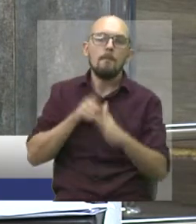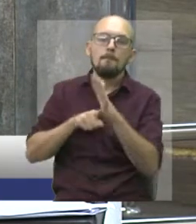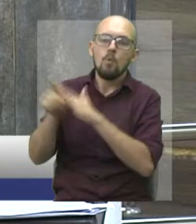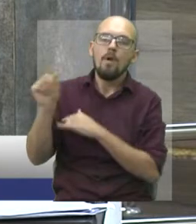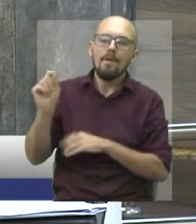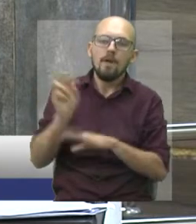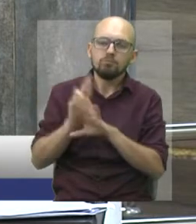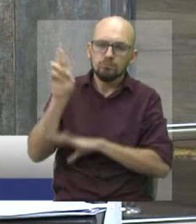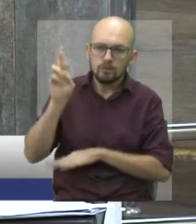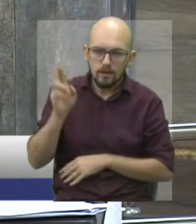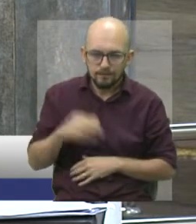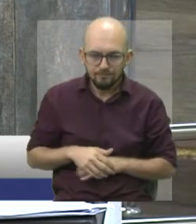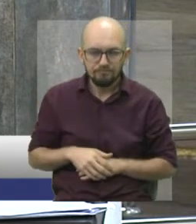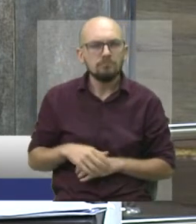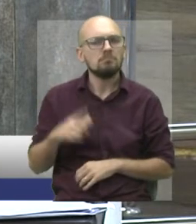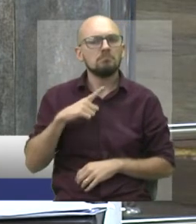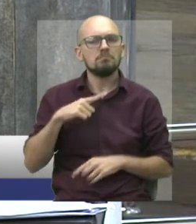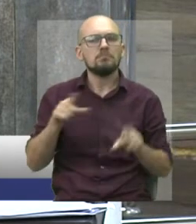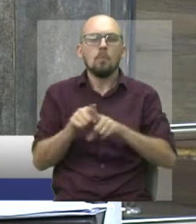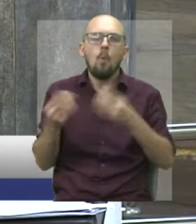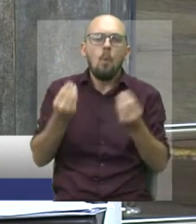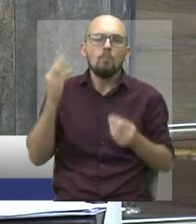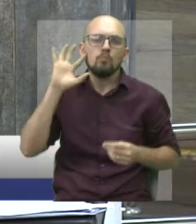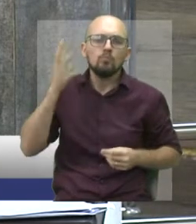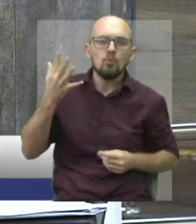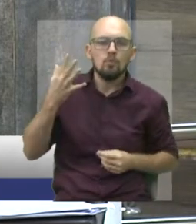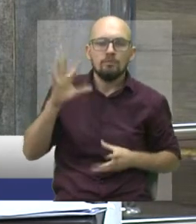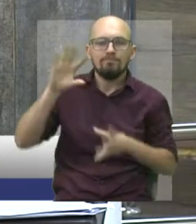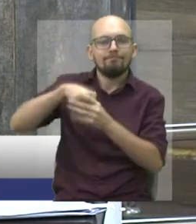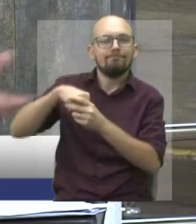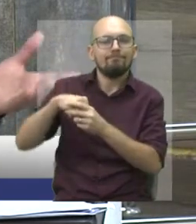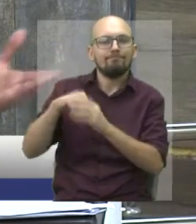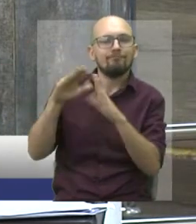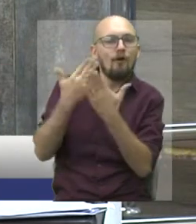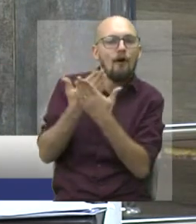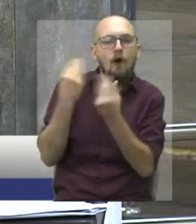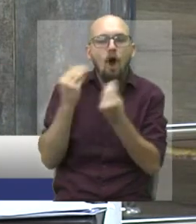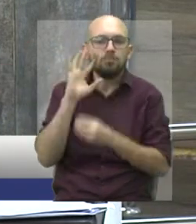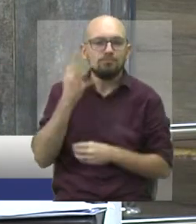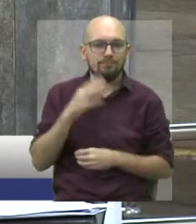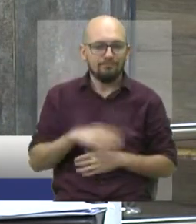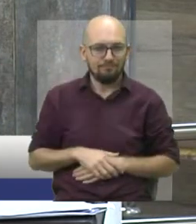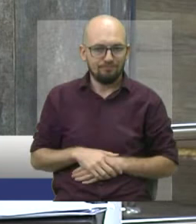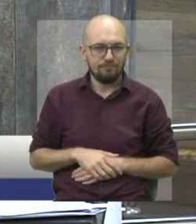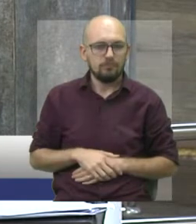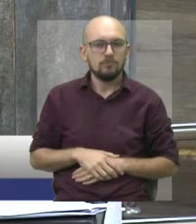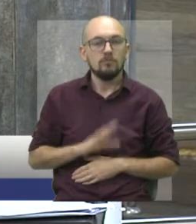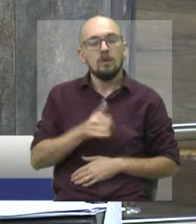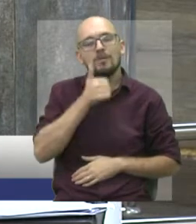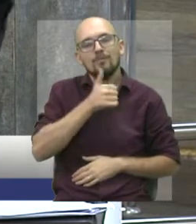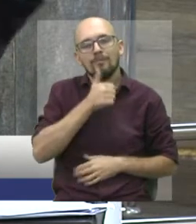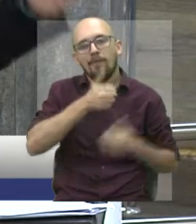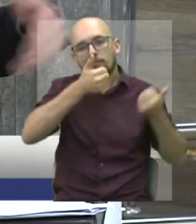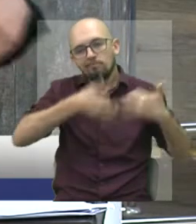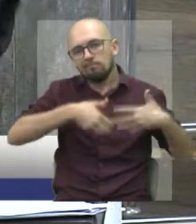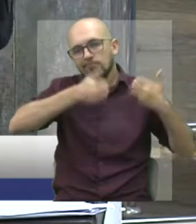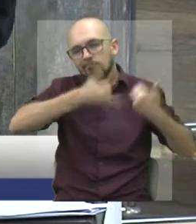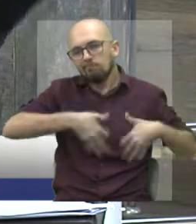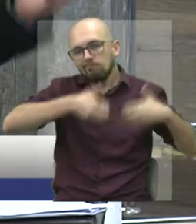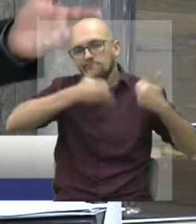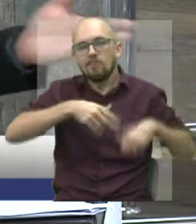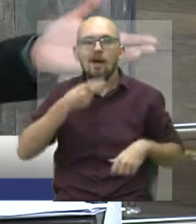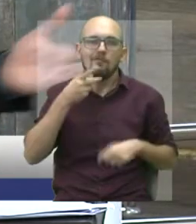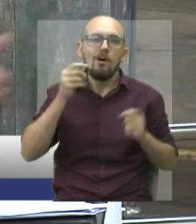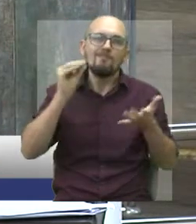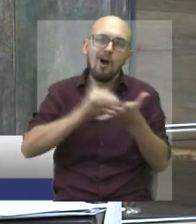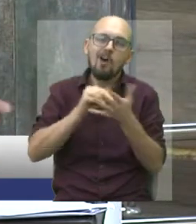Se existe algum procedimento para resolver essa questão? Segundo a moça, já passou vários motivos, colocar lâmpada,